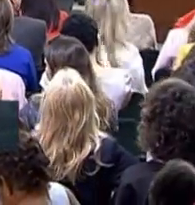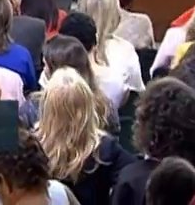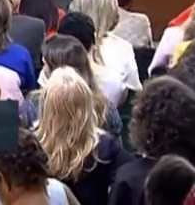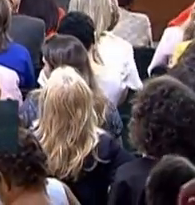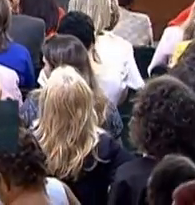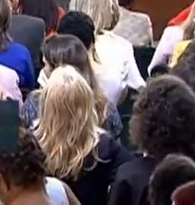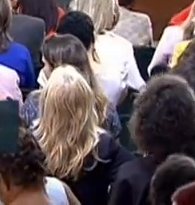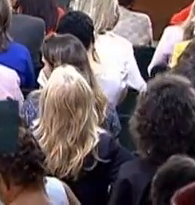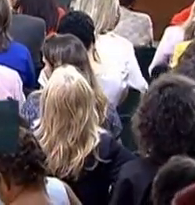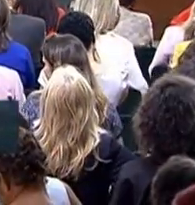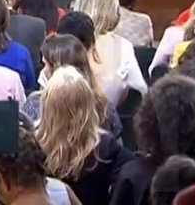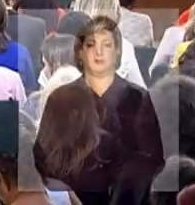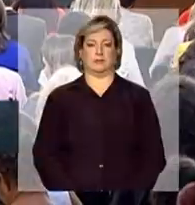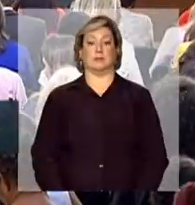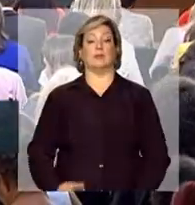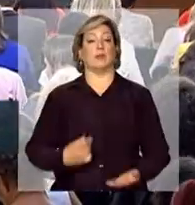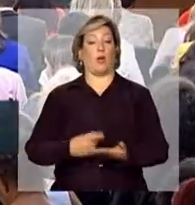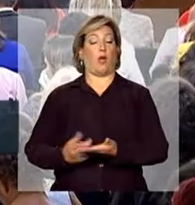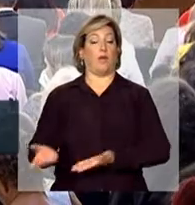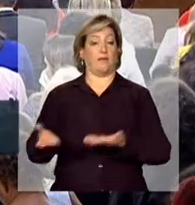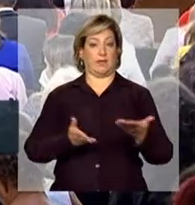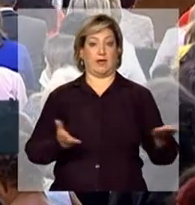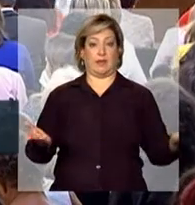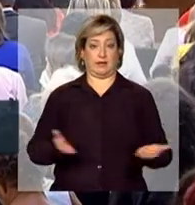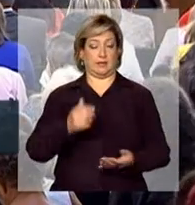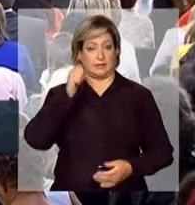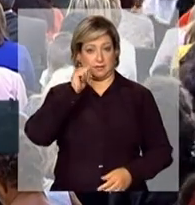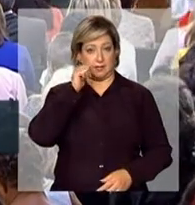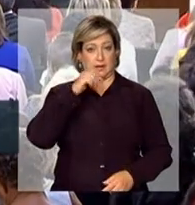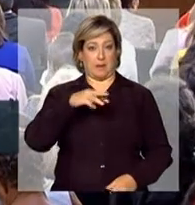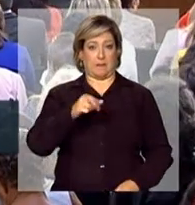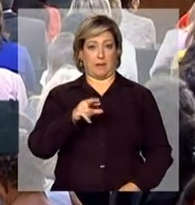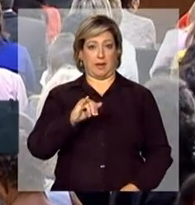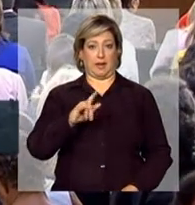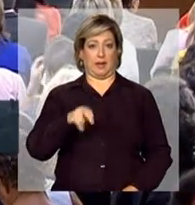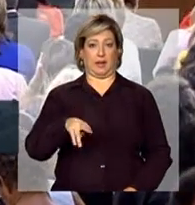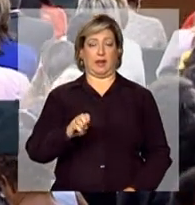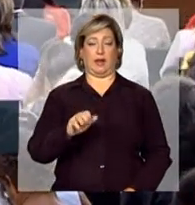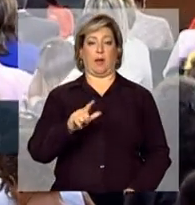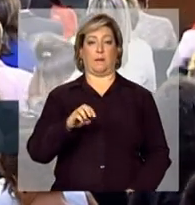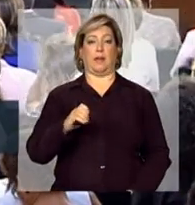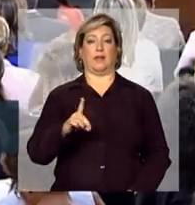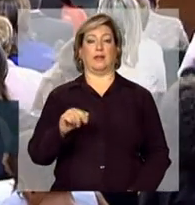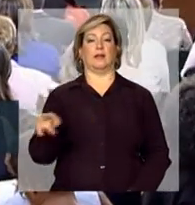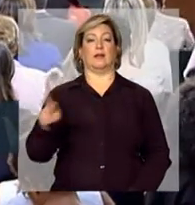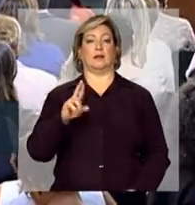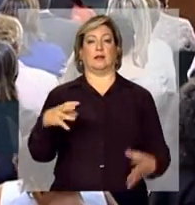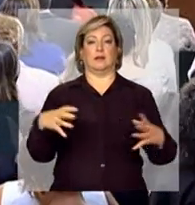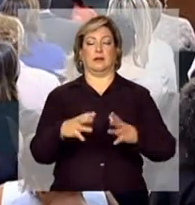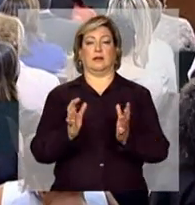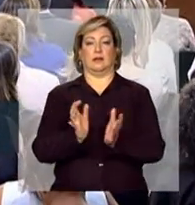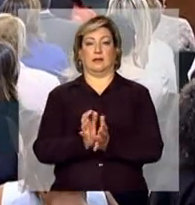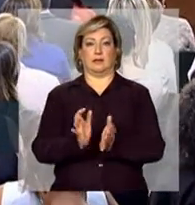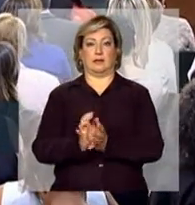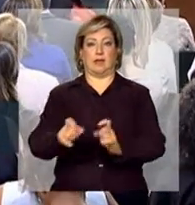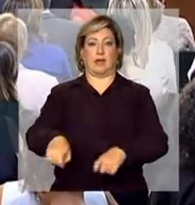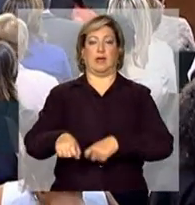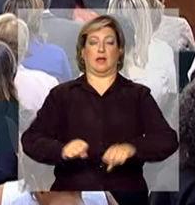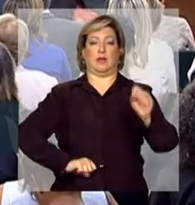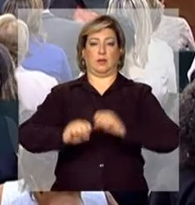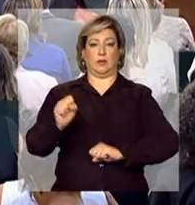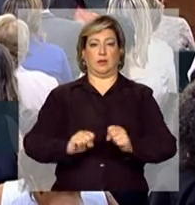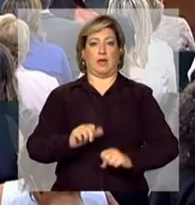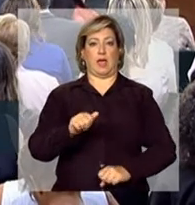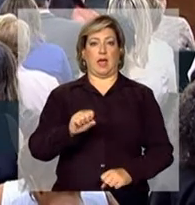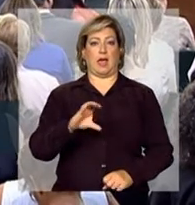e convidamos agora a senhora Marilene Campos de Almeida representante da agroindústria as